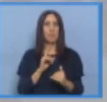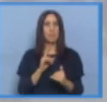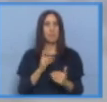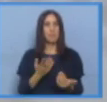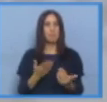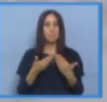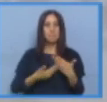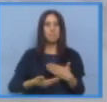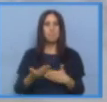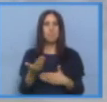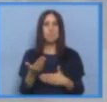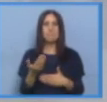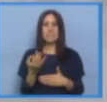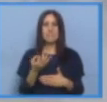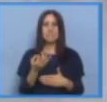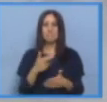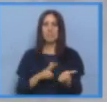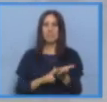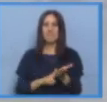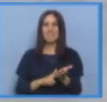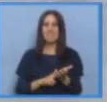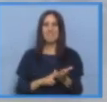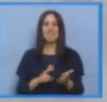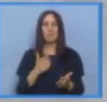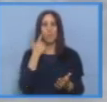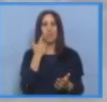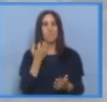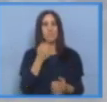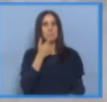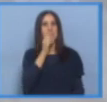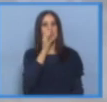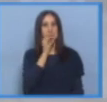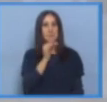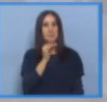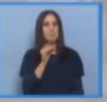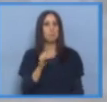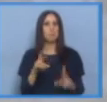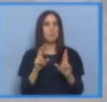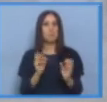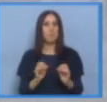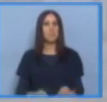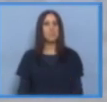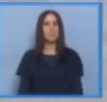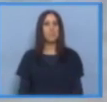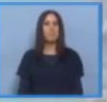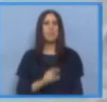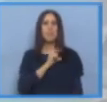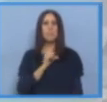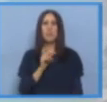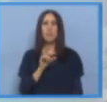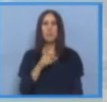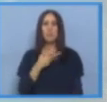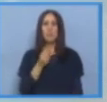Daí para diante, sim, será a realidade. E vamos então perceber, mas sem expectativas. Estava ainda de perguntar ao Padre Álvaro o que é que